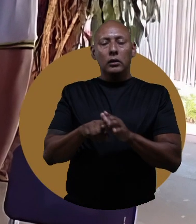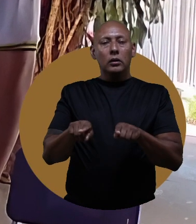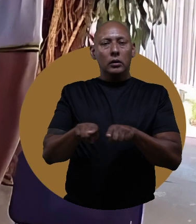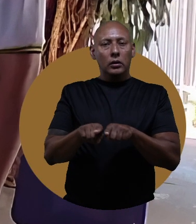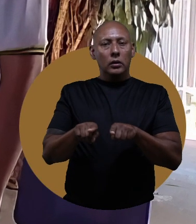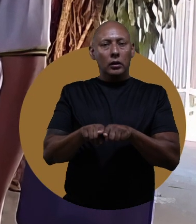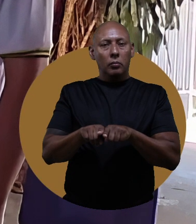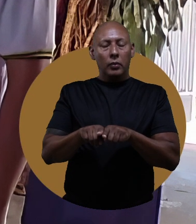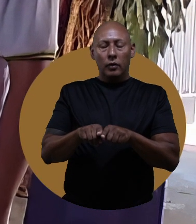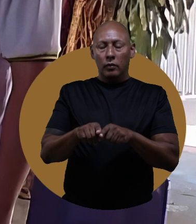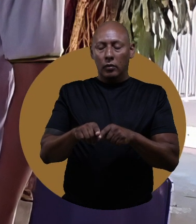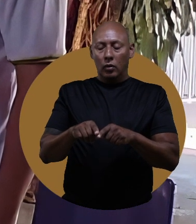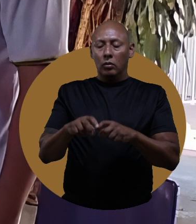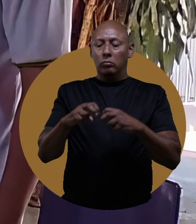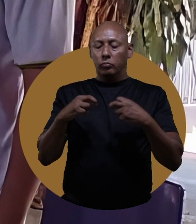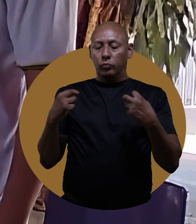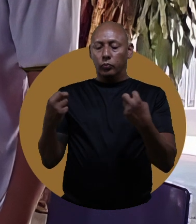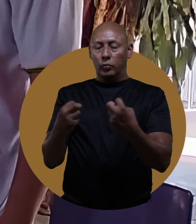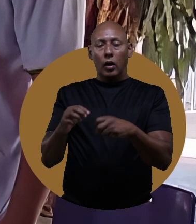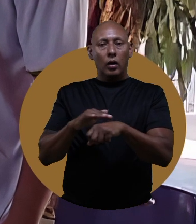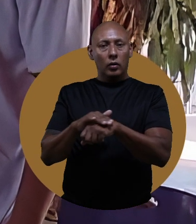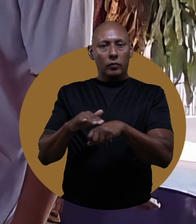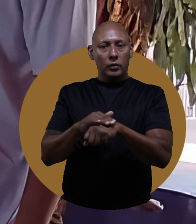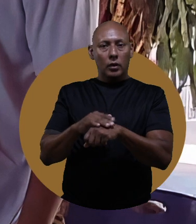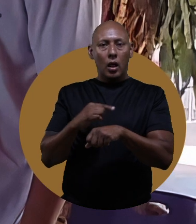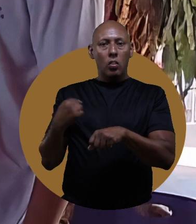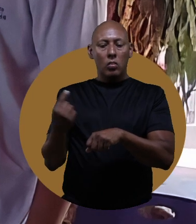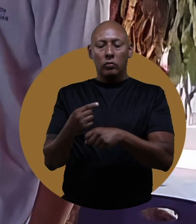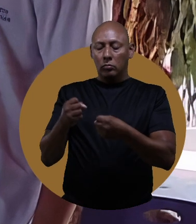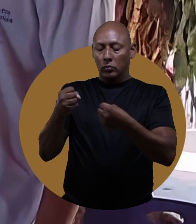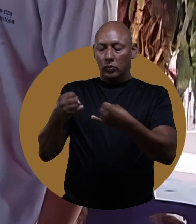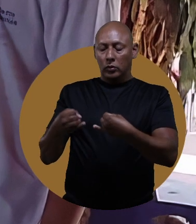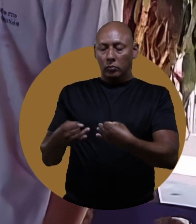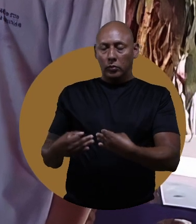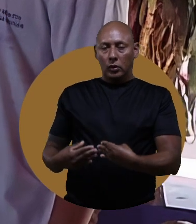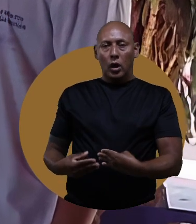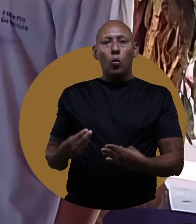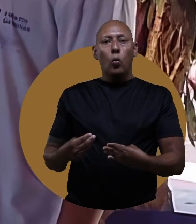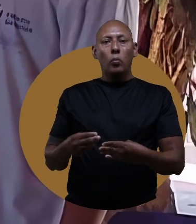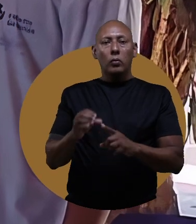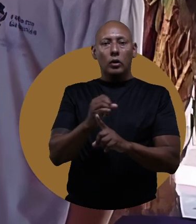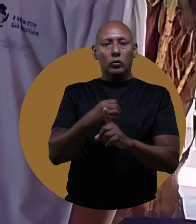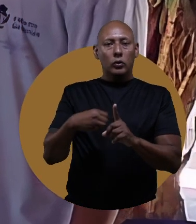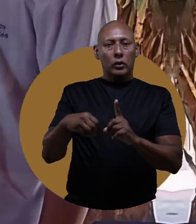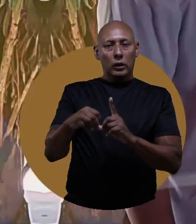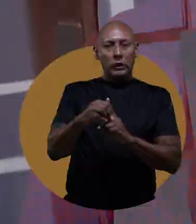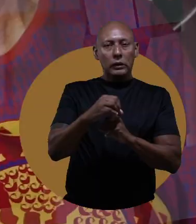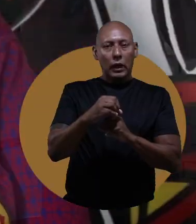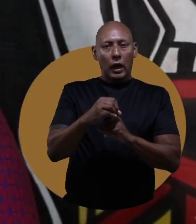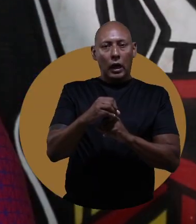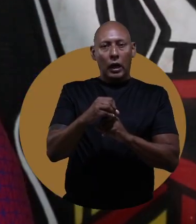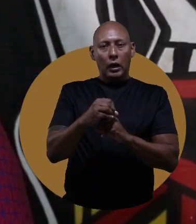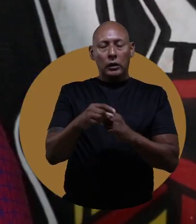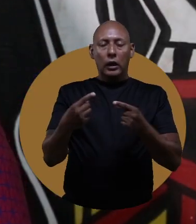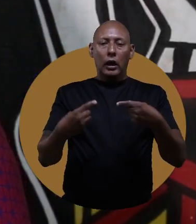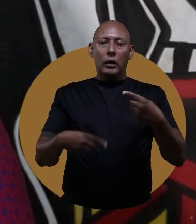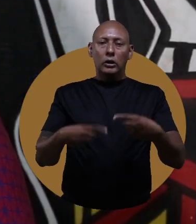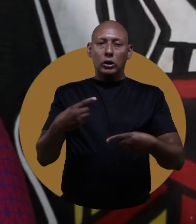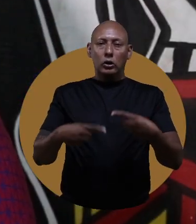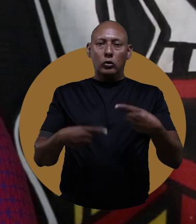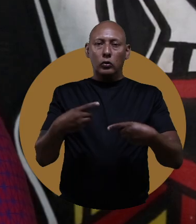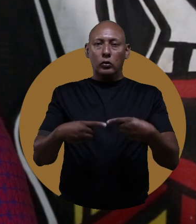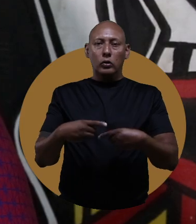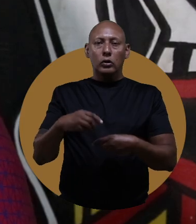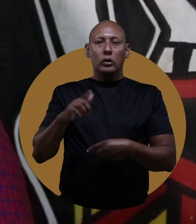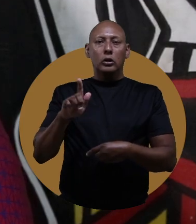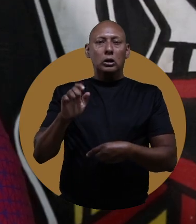simultaneamente, ao fazer as rodas de conversa, nós fomos também explicando como funciona a sociedade capitalista, discutimos a questão